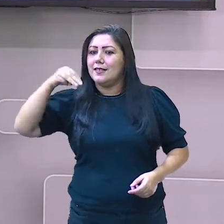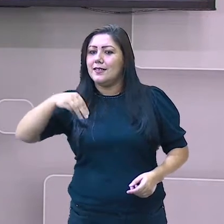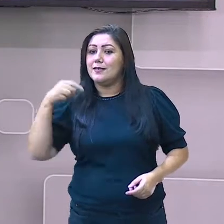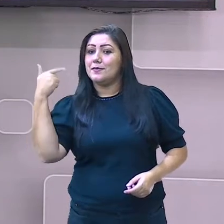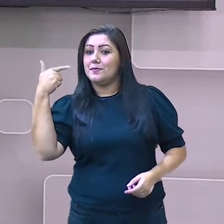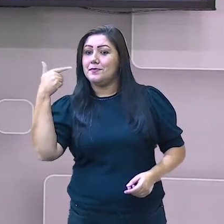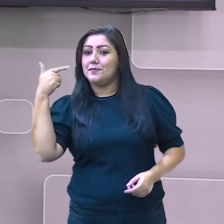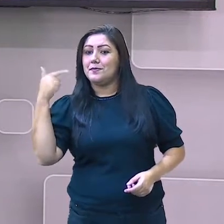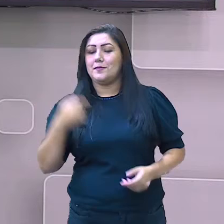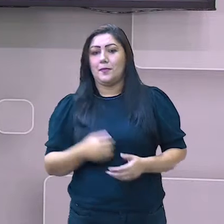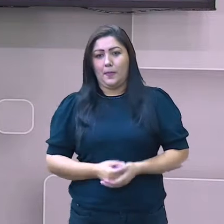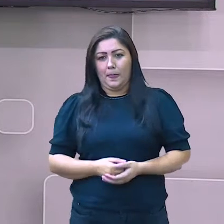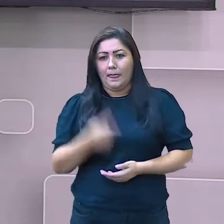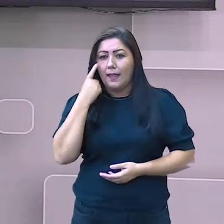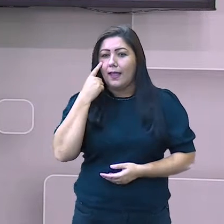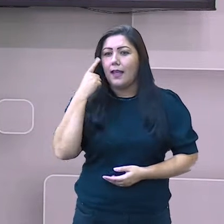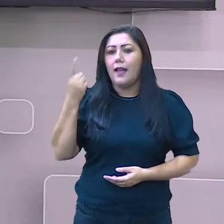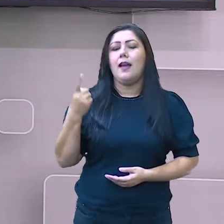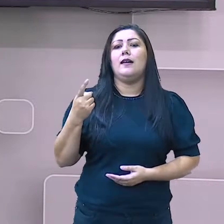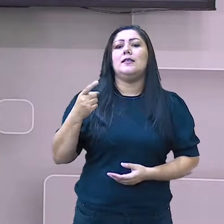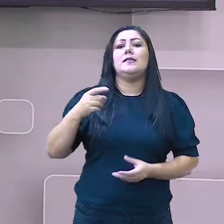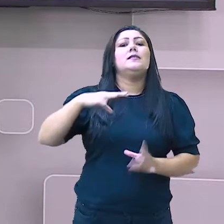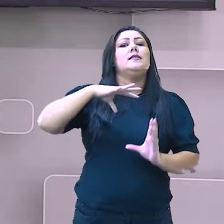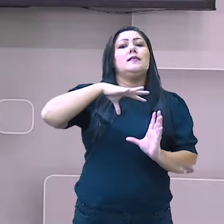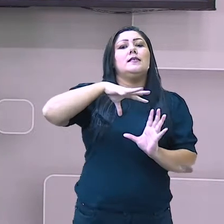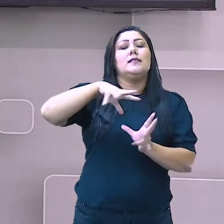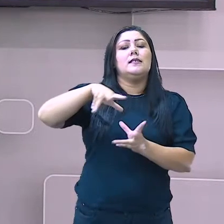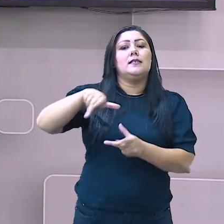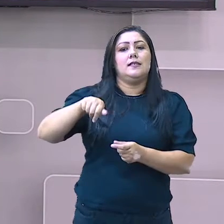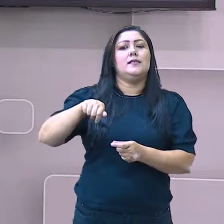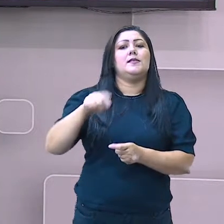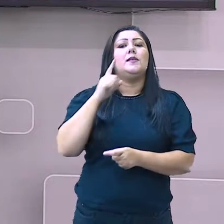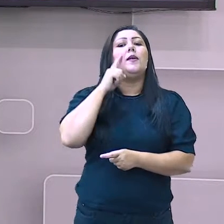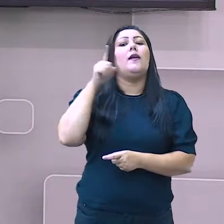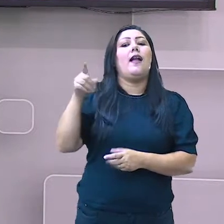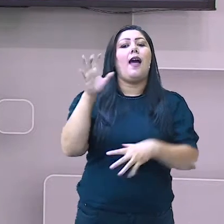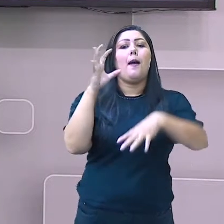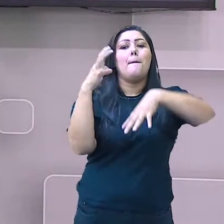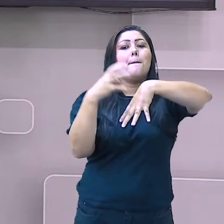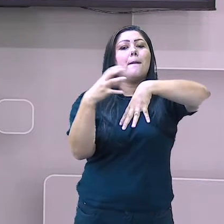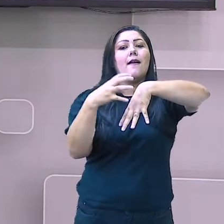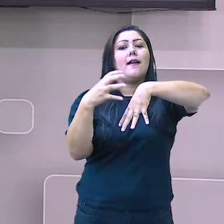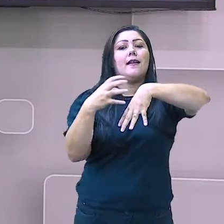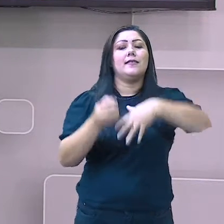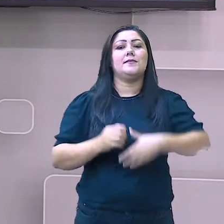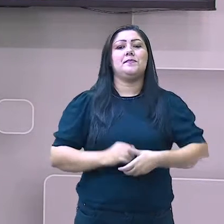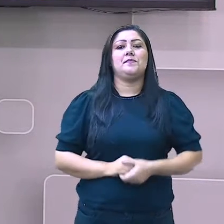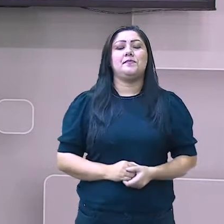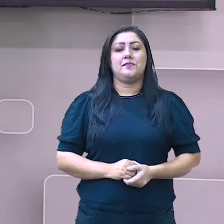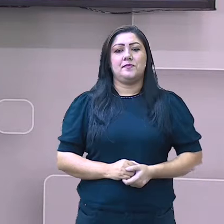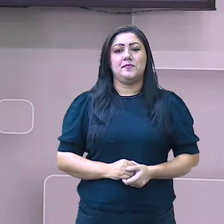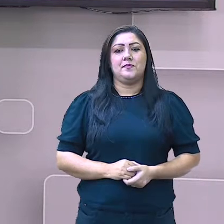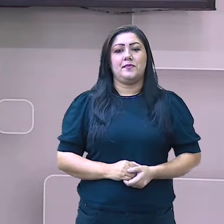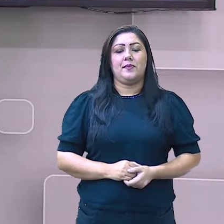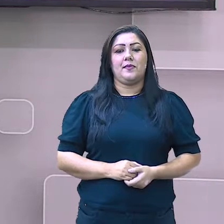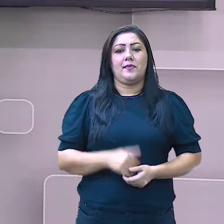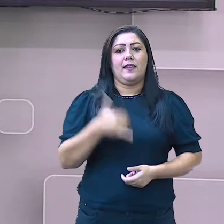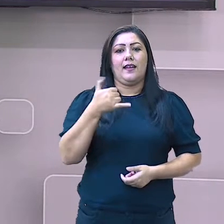a extensão. Deixa eu só atualizar aqui a minha caneta. Pronto. Não atualizei ainda não.